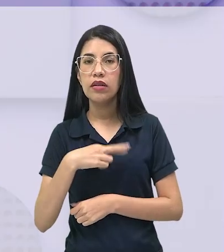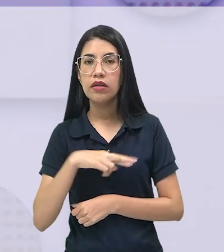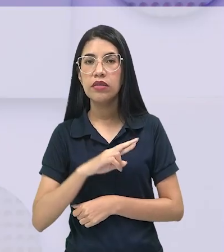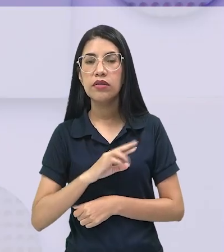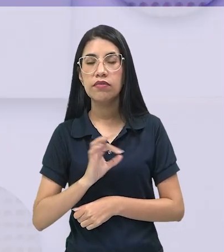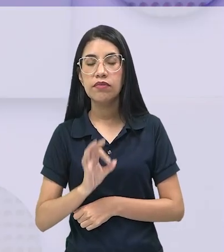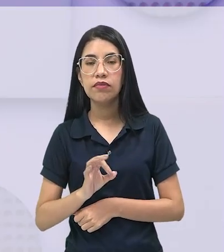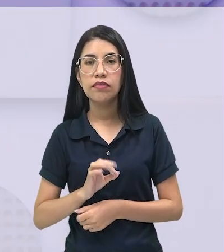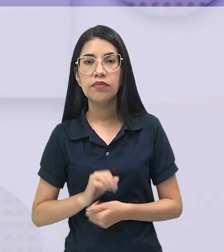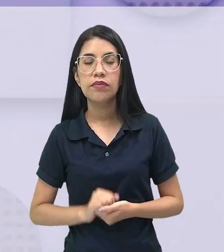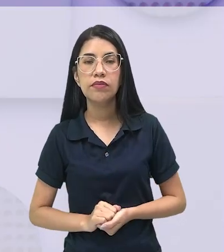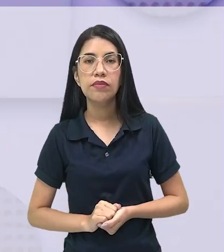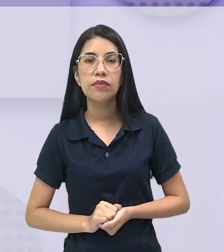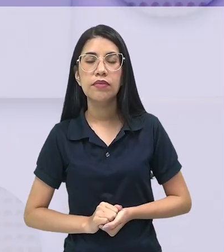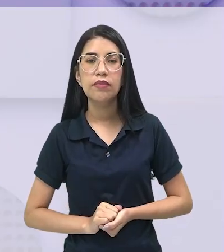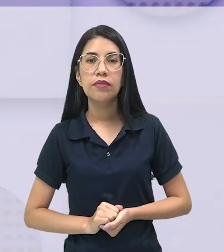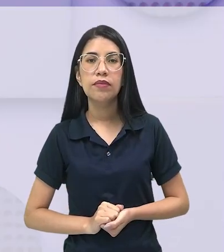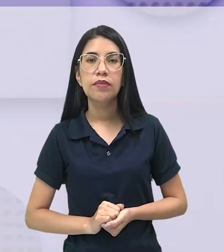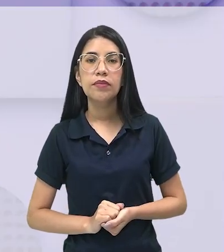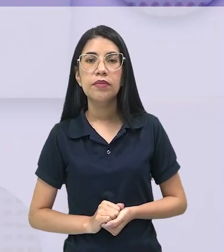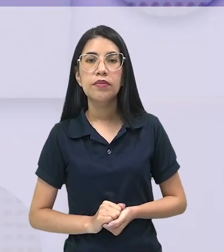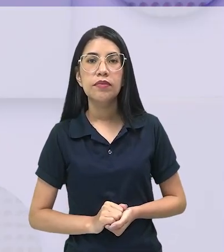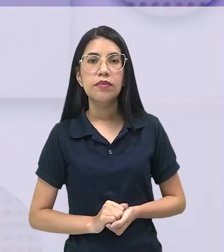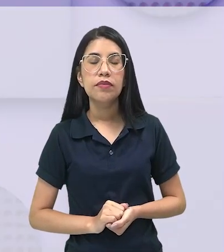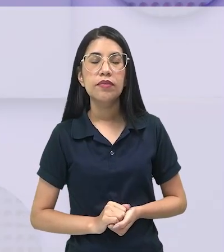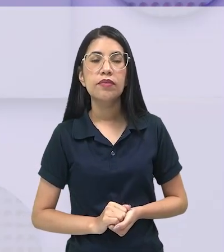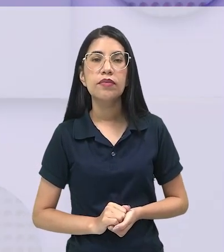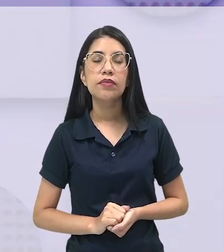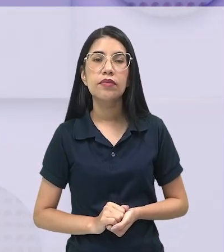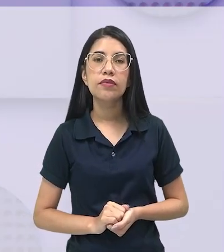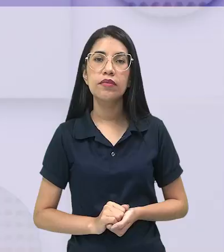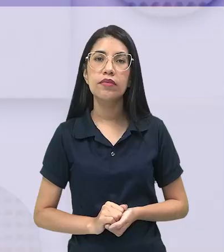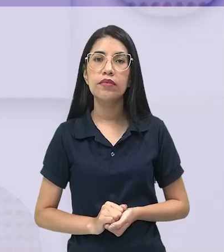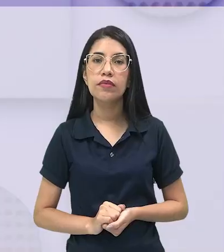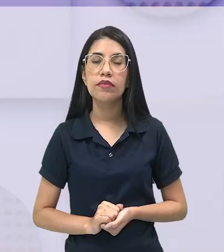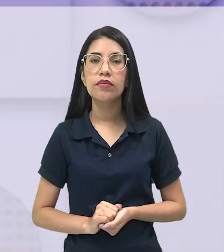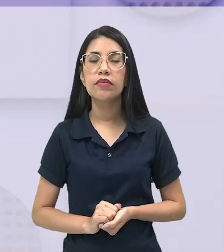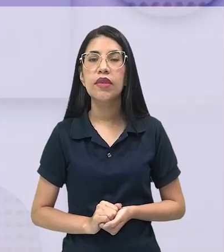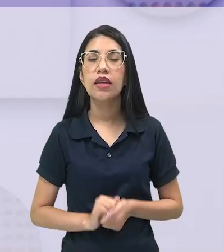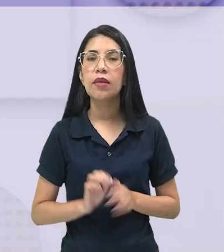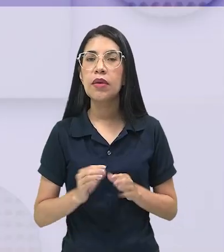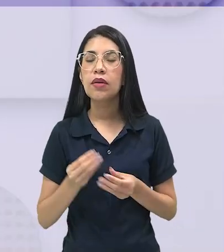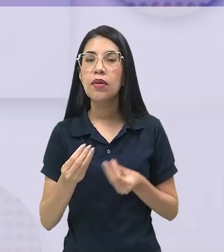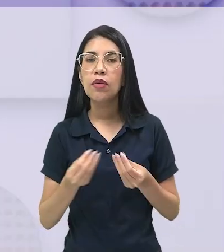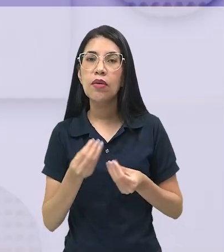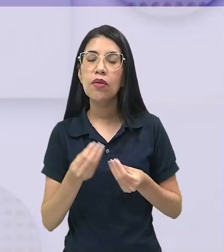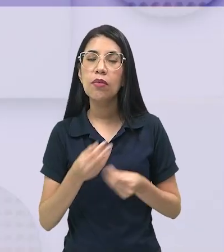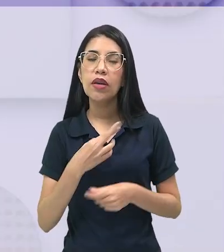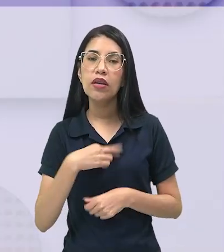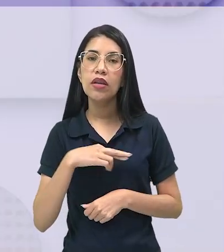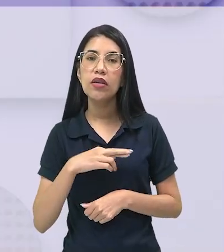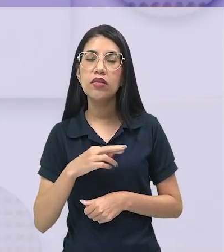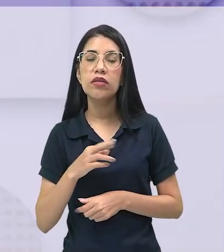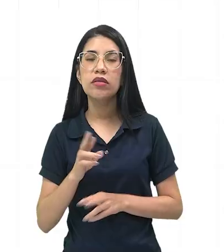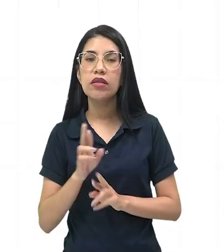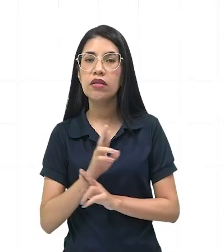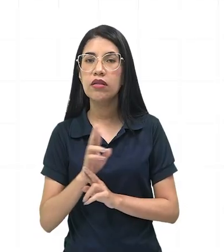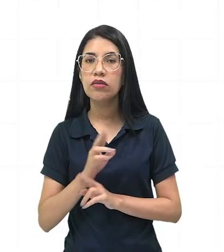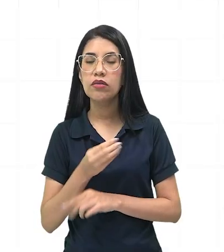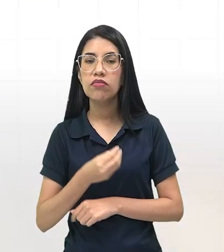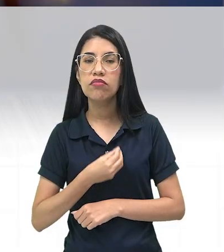no cerne de sua própria igreja também, ok? E aqui a gente pode pensar aqui, como é que as religiões se relacionam com a